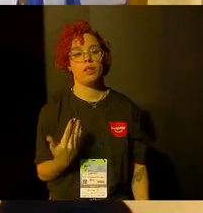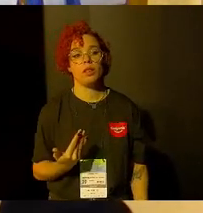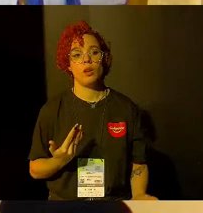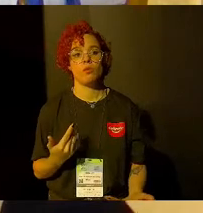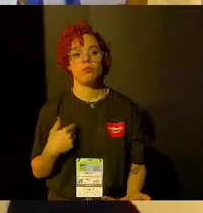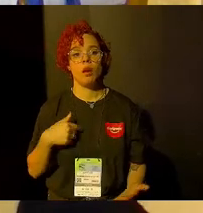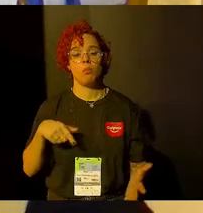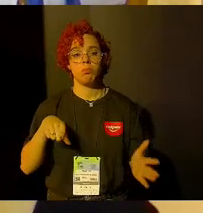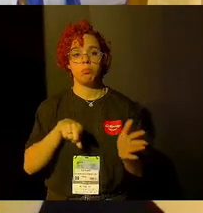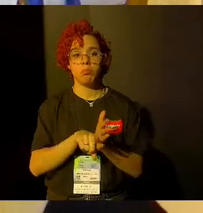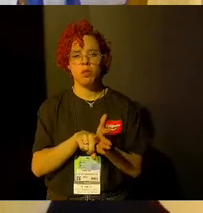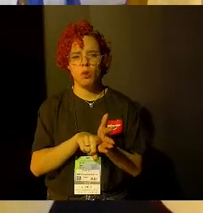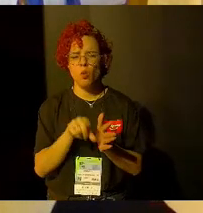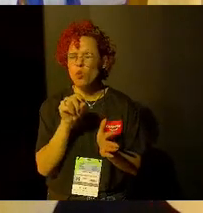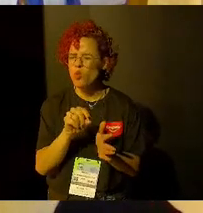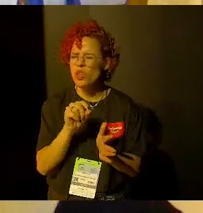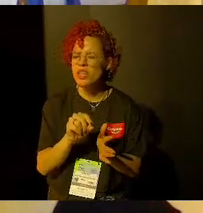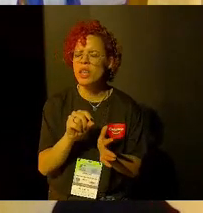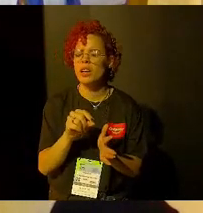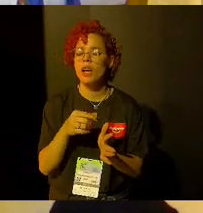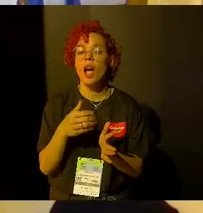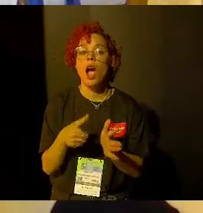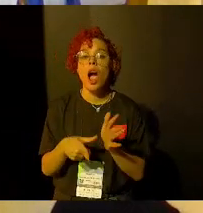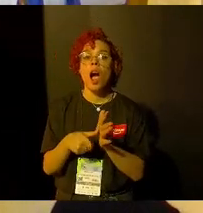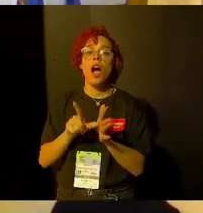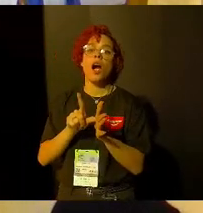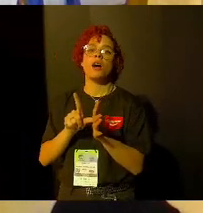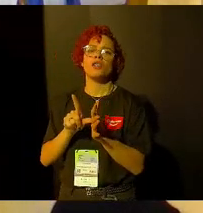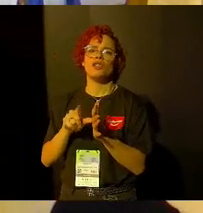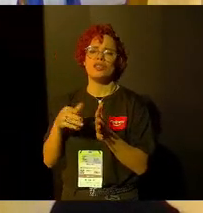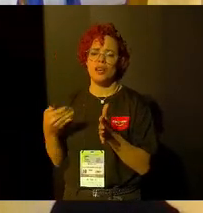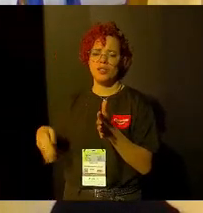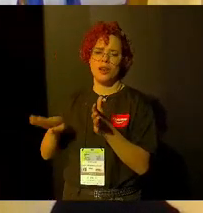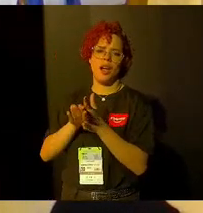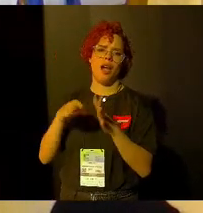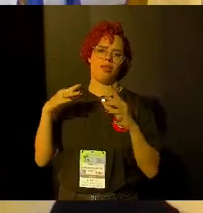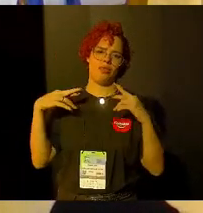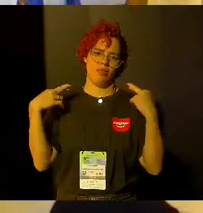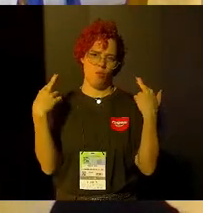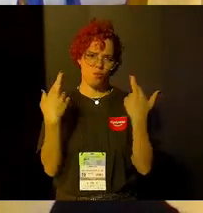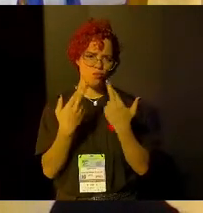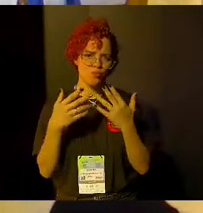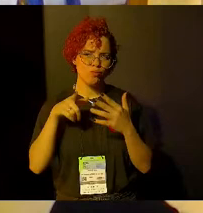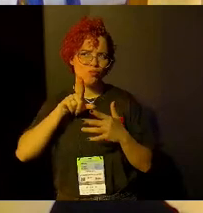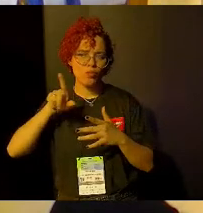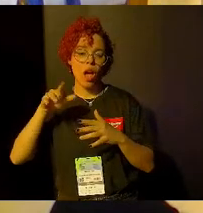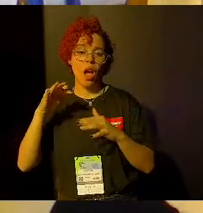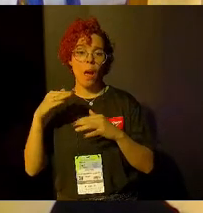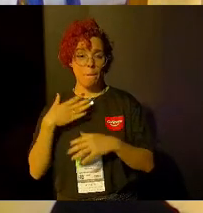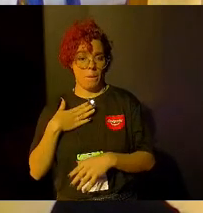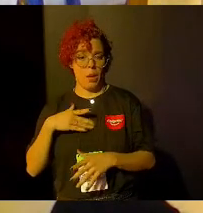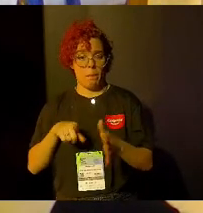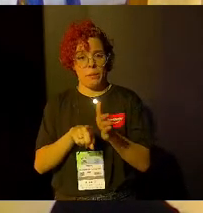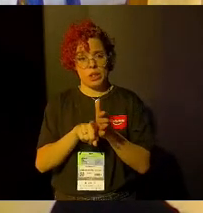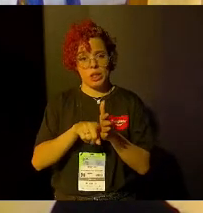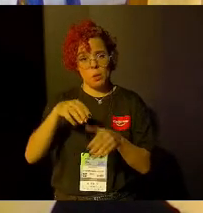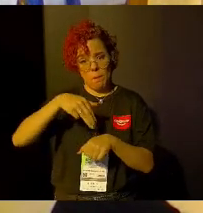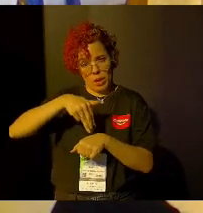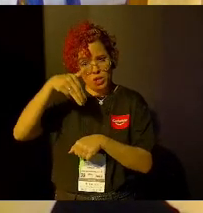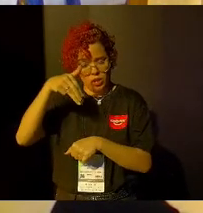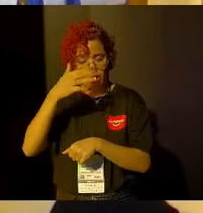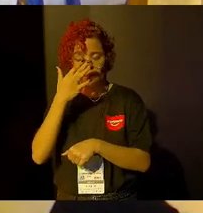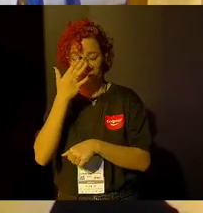o que era isso aqui antes da chegada da corte essa minha pesquisa no mestrado Inclusive a criação